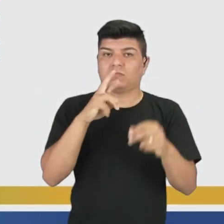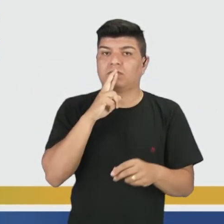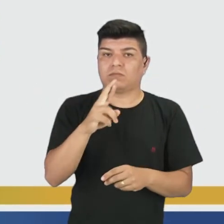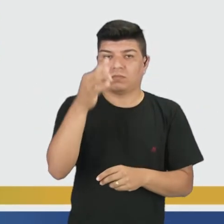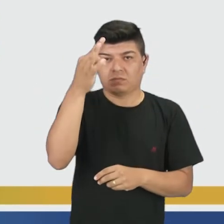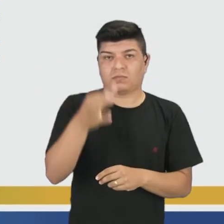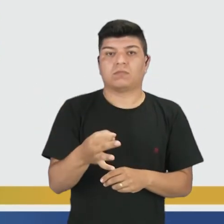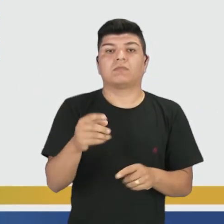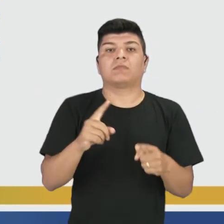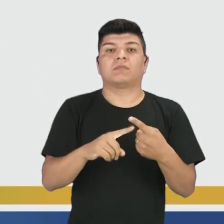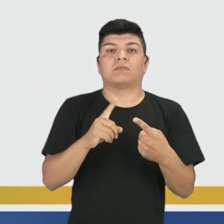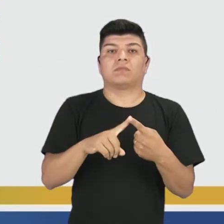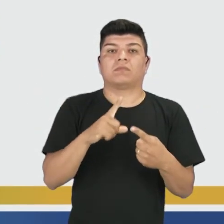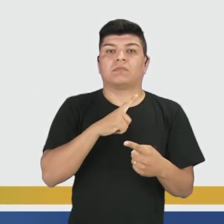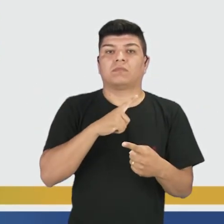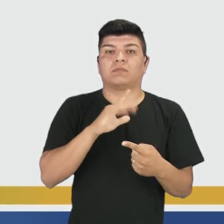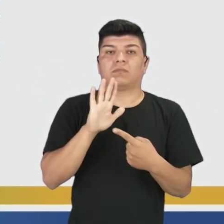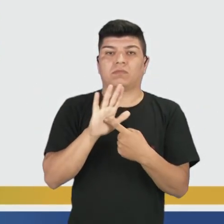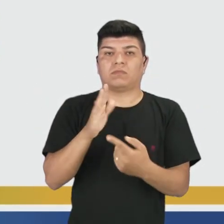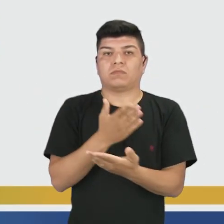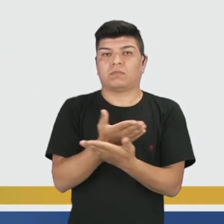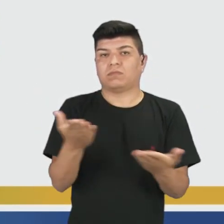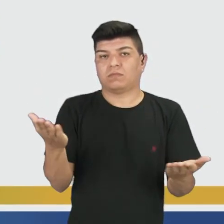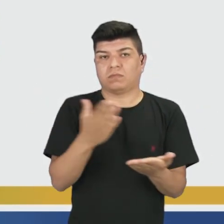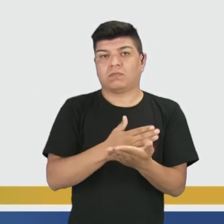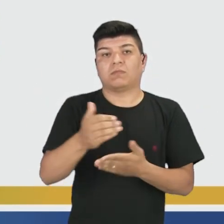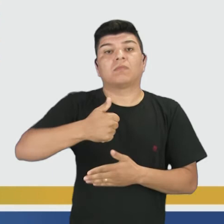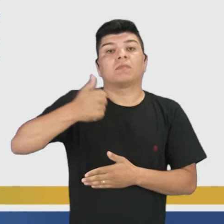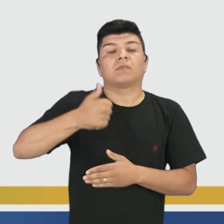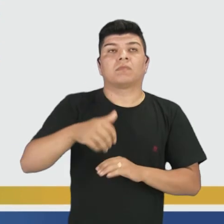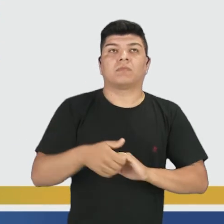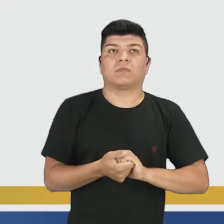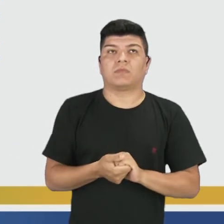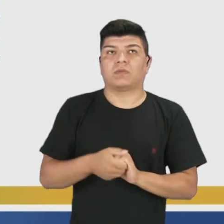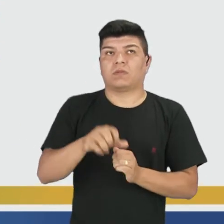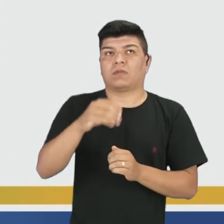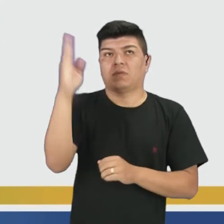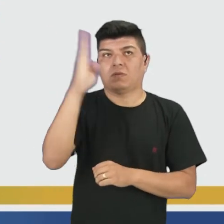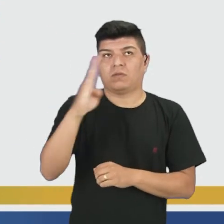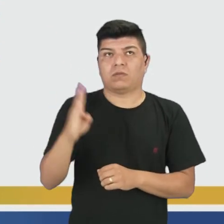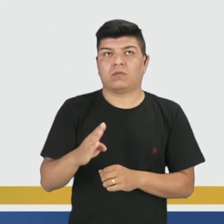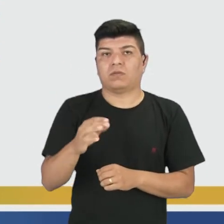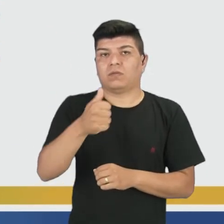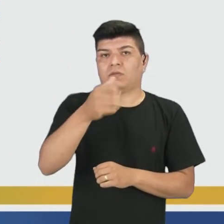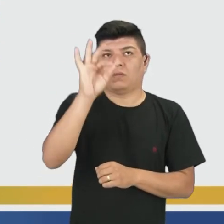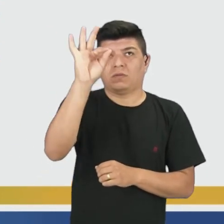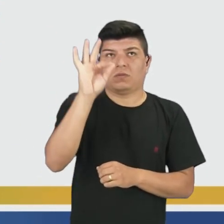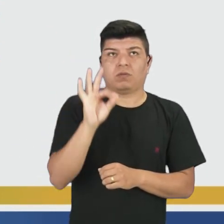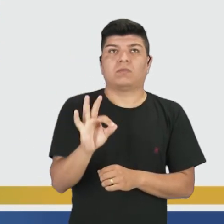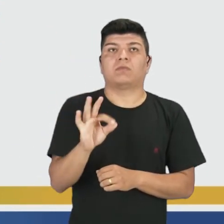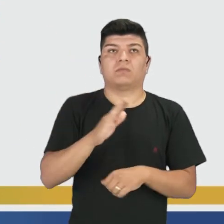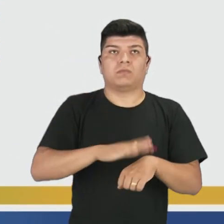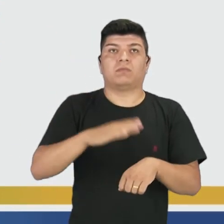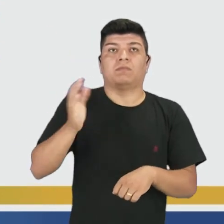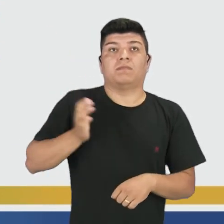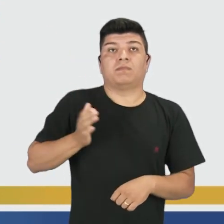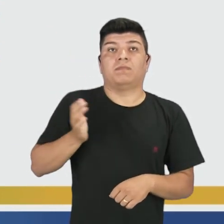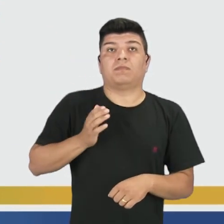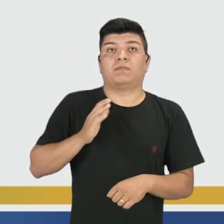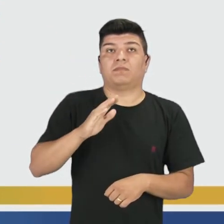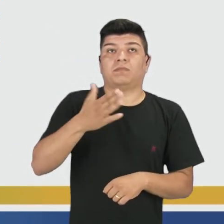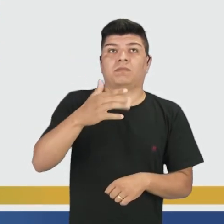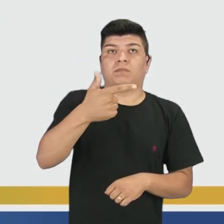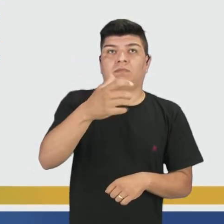duas questões que nós temos para você. Vamos lá então, primeira. No Brasil, O 1% mais rico